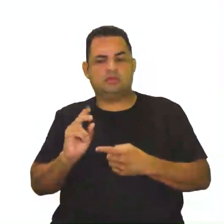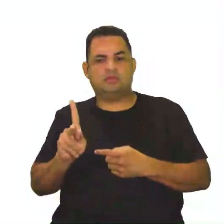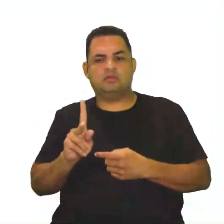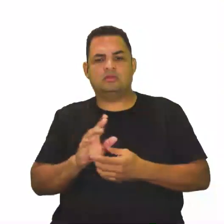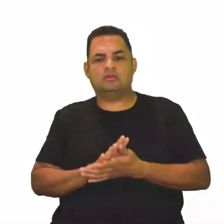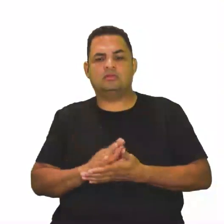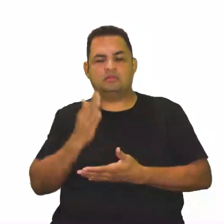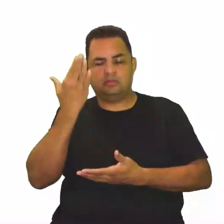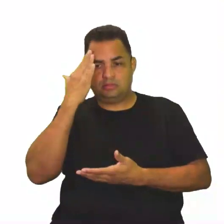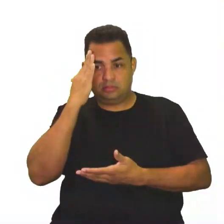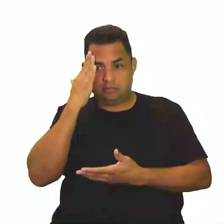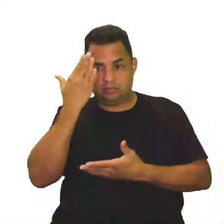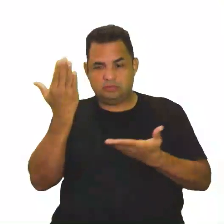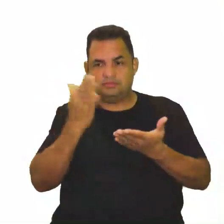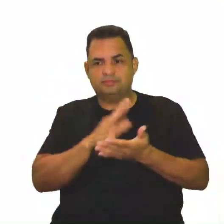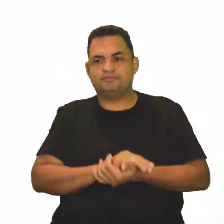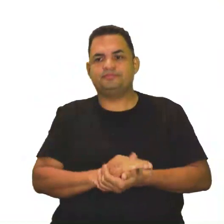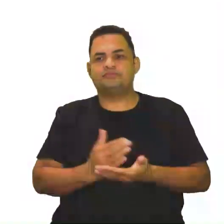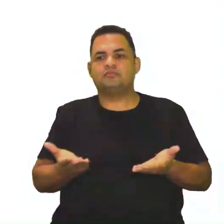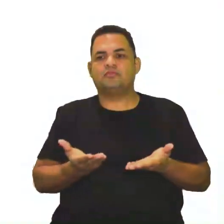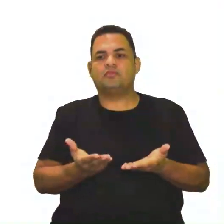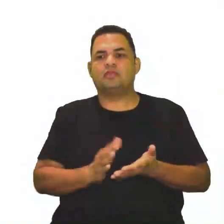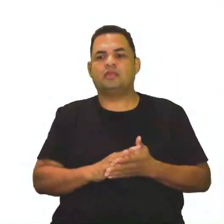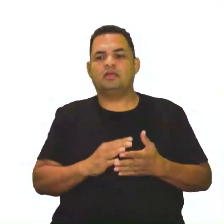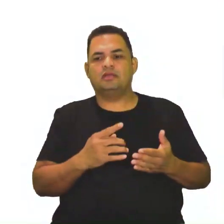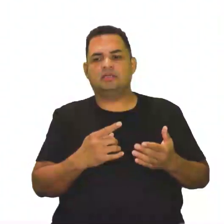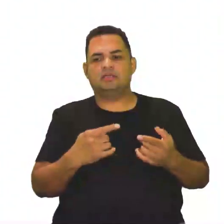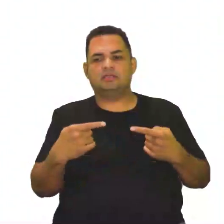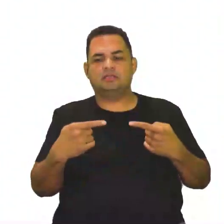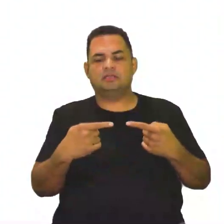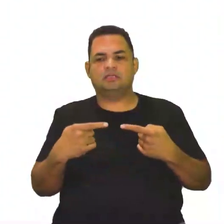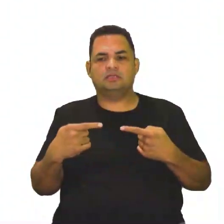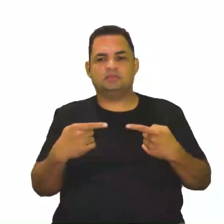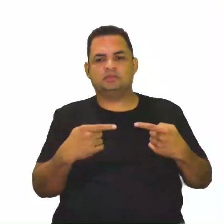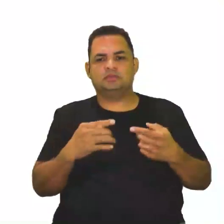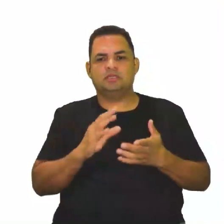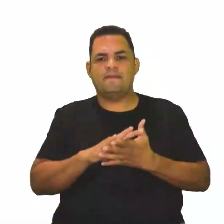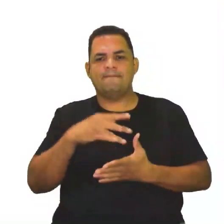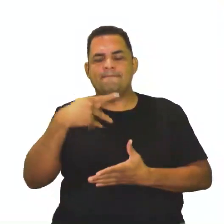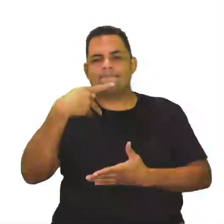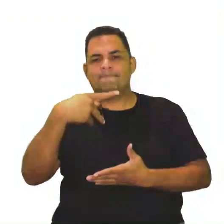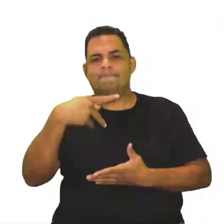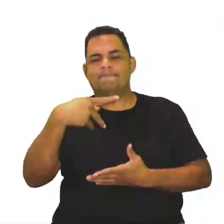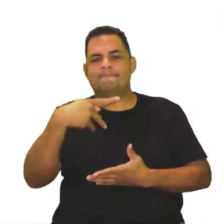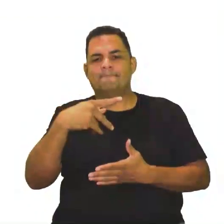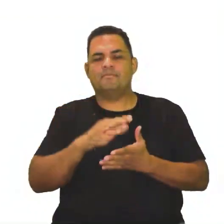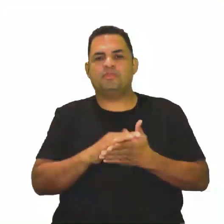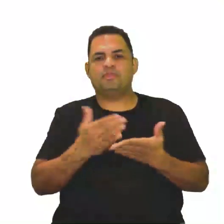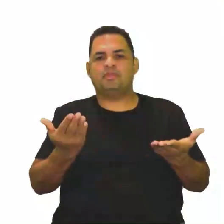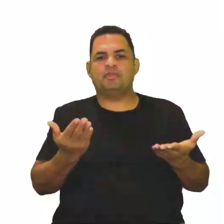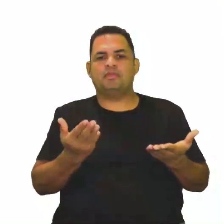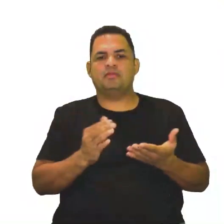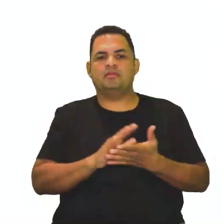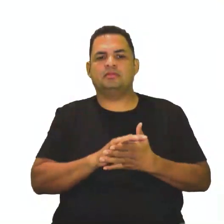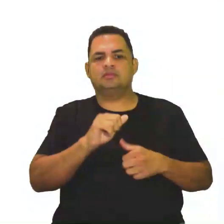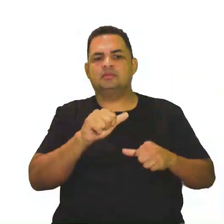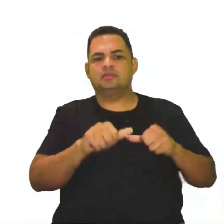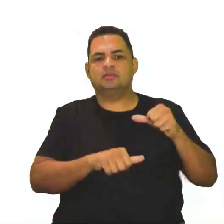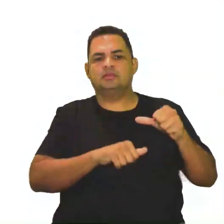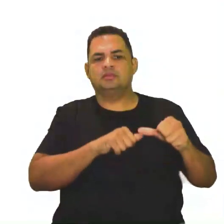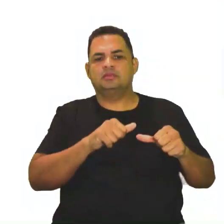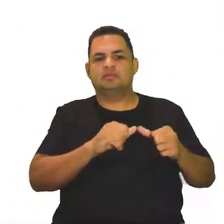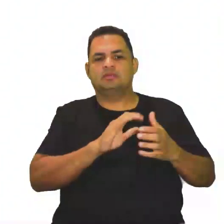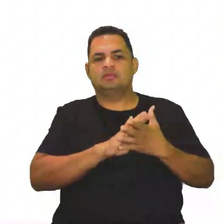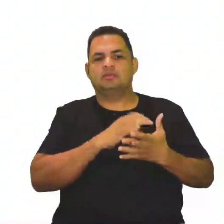ok? Entendido? Então, isso aqui está relacionado à nossa potência e está relacionado aqui à transformação